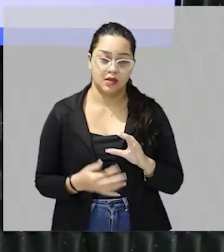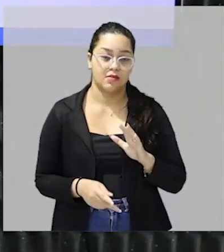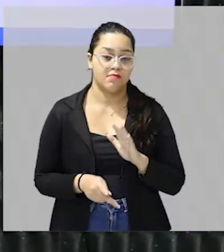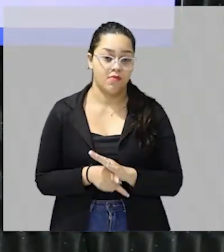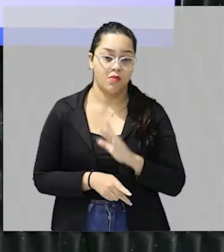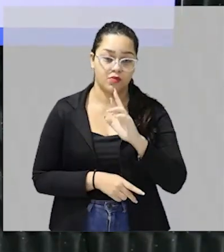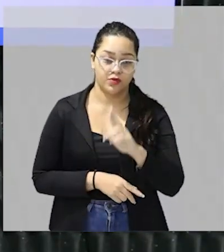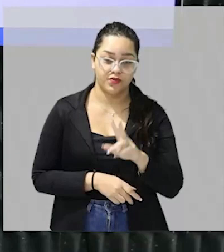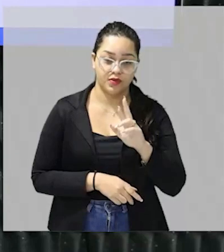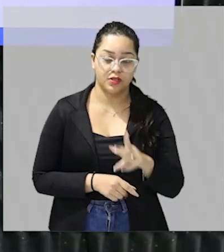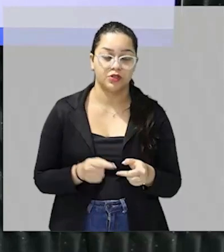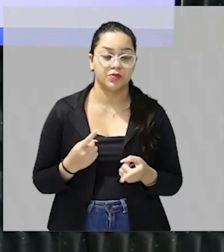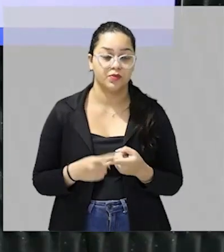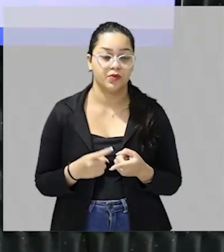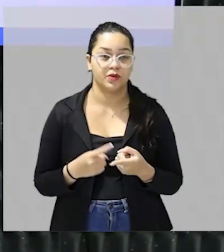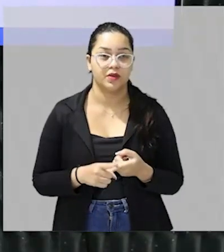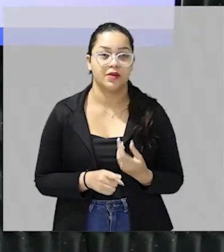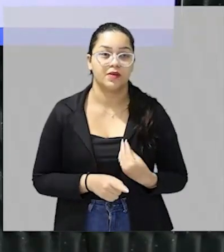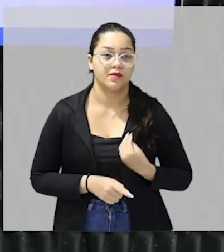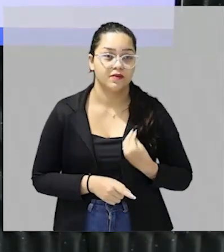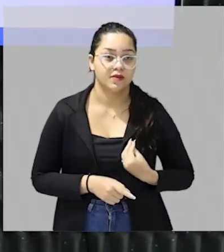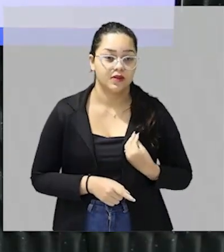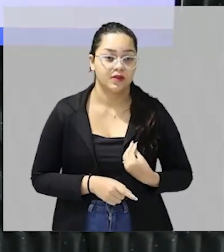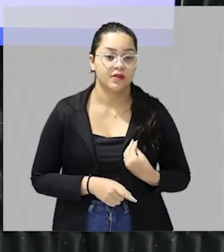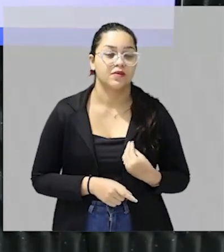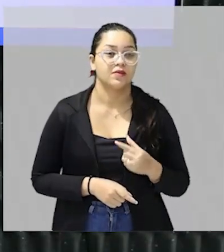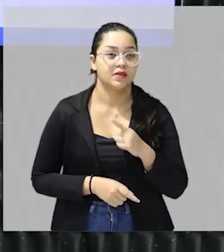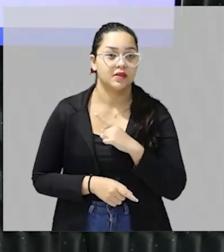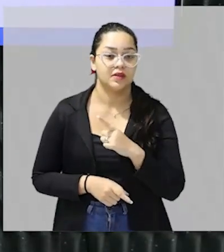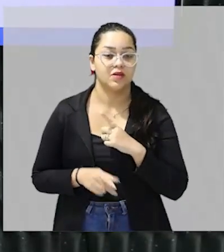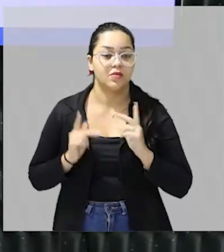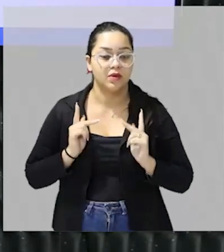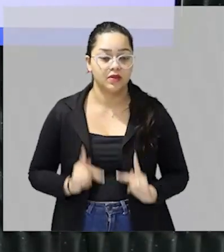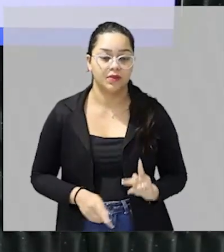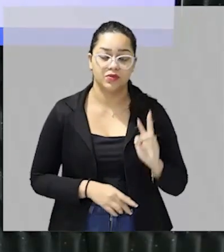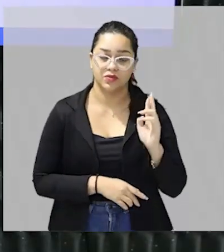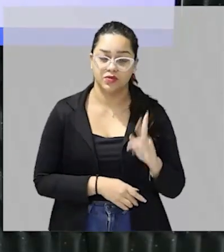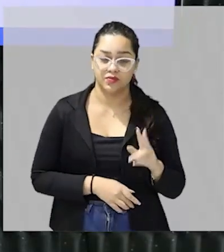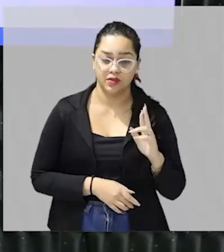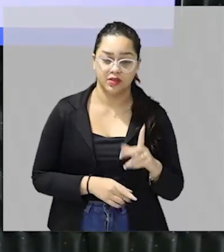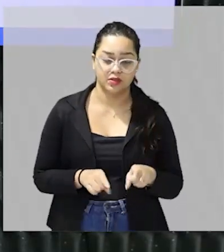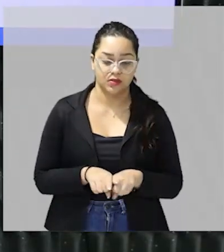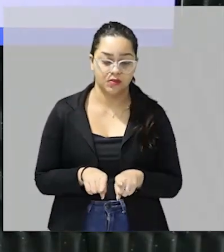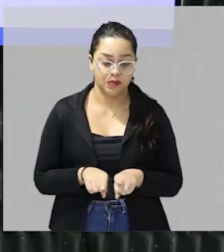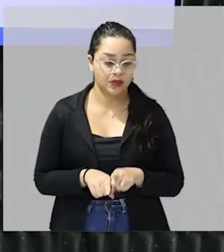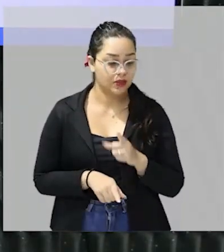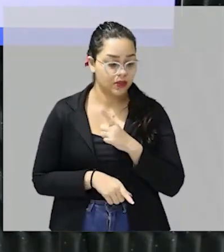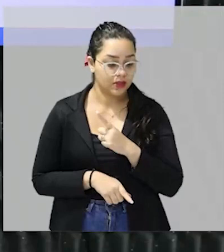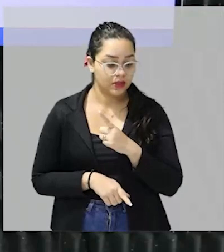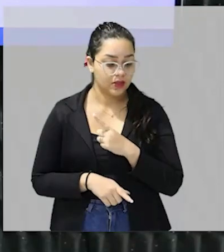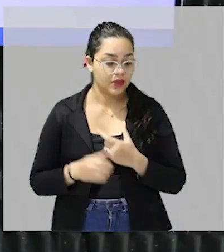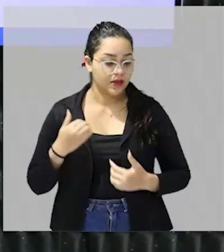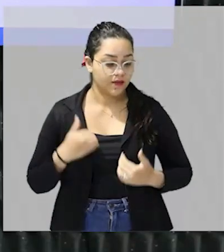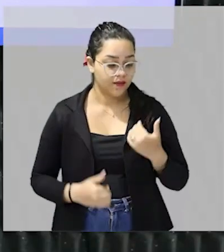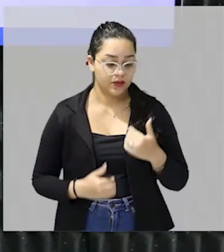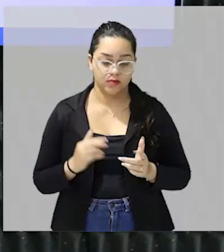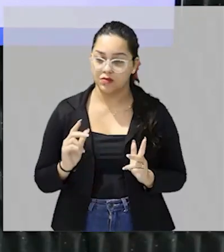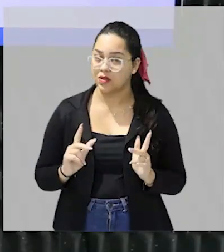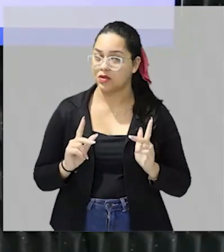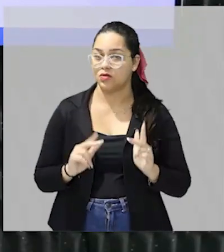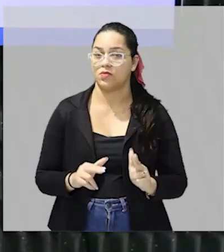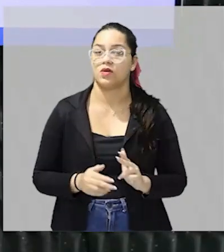são diferentes, porque eles vivem no ambiente, eles têm comportamento diferente. Então, o nível de condicionamento físico não é